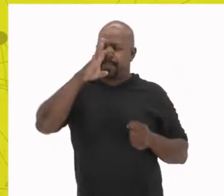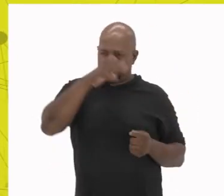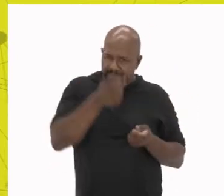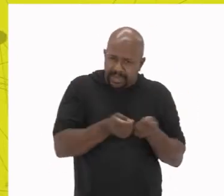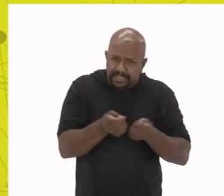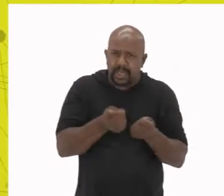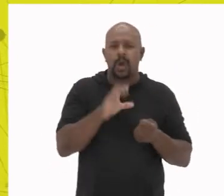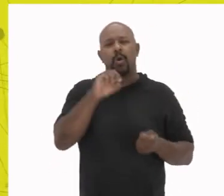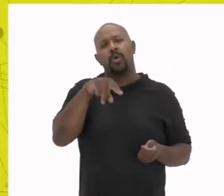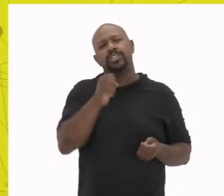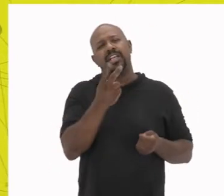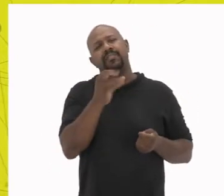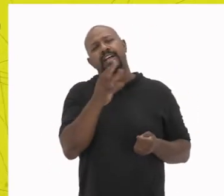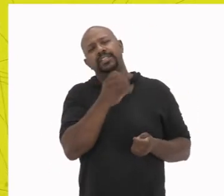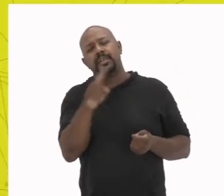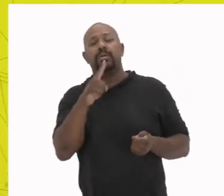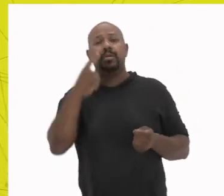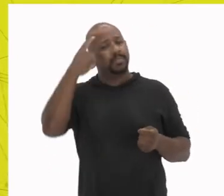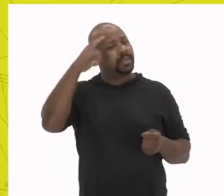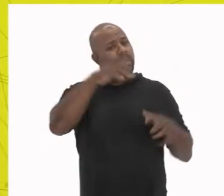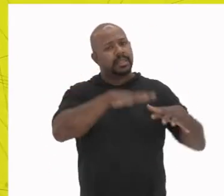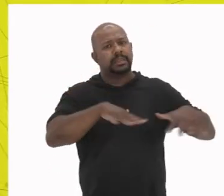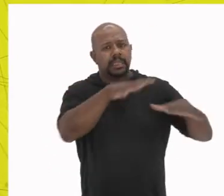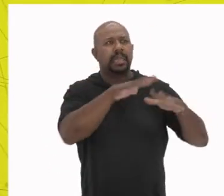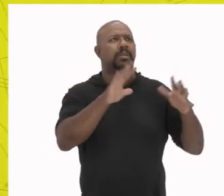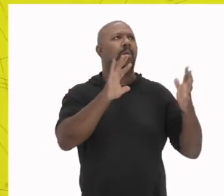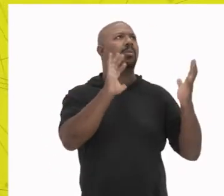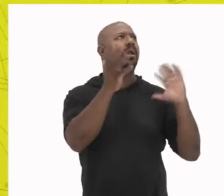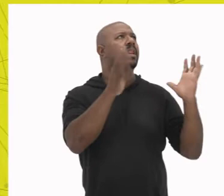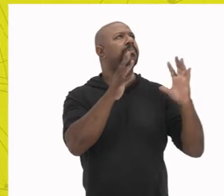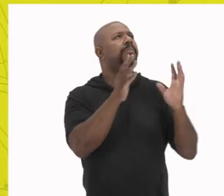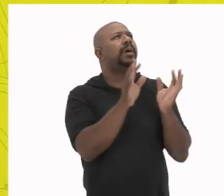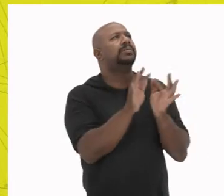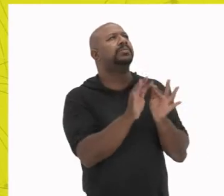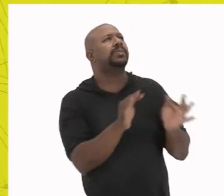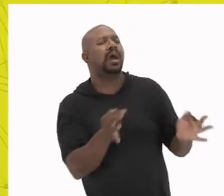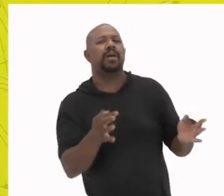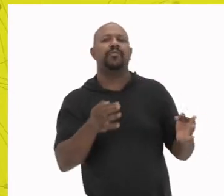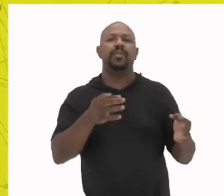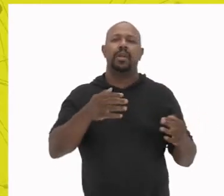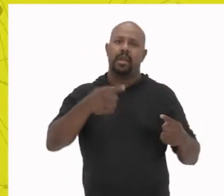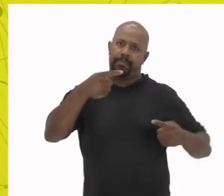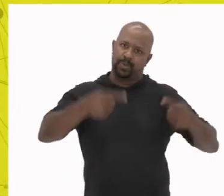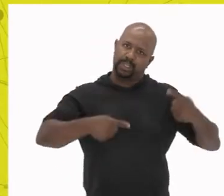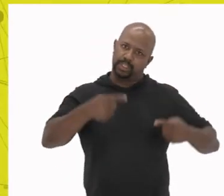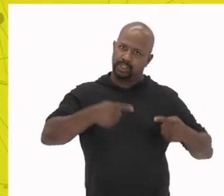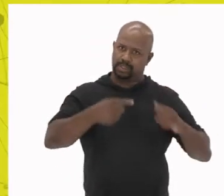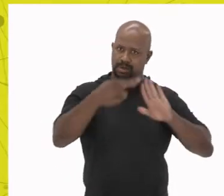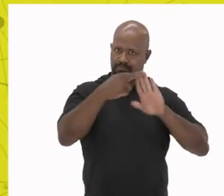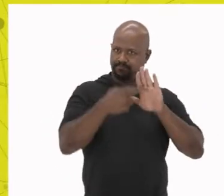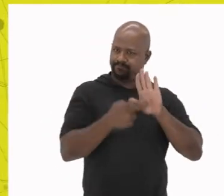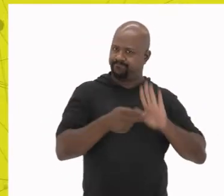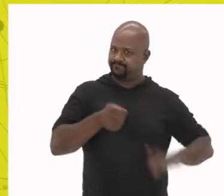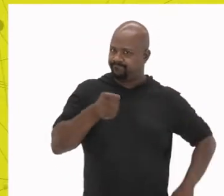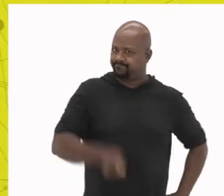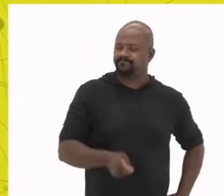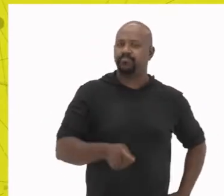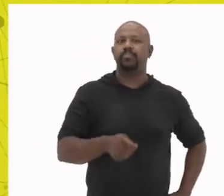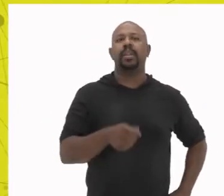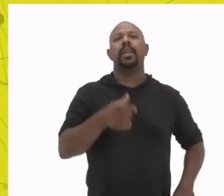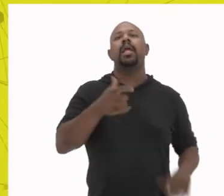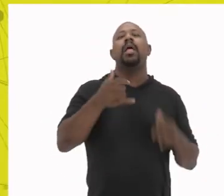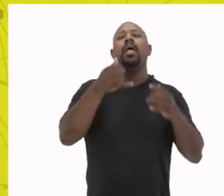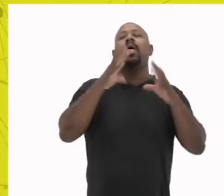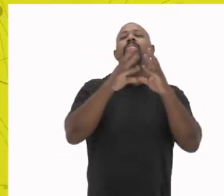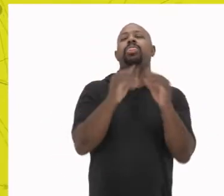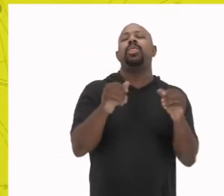e conservação, entendendo que os fatores de degradação na região, como clima mais ameno e políticas de preservação mais